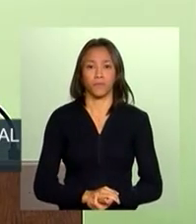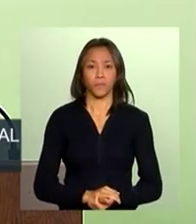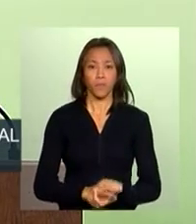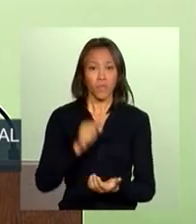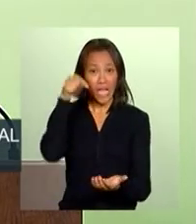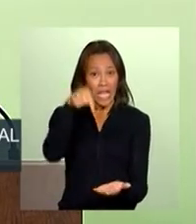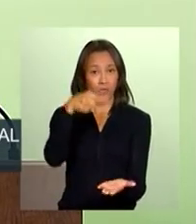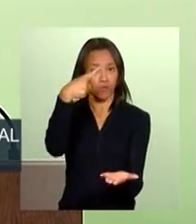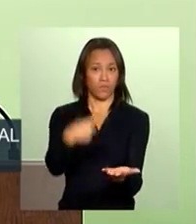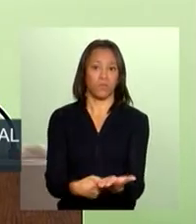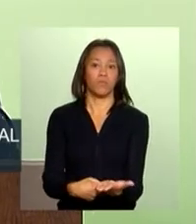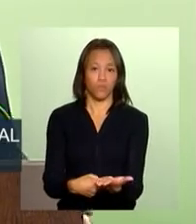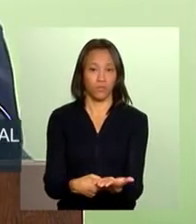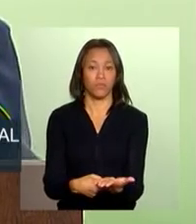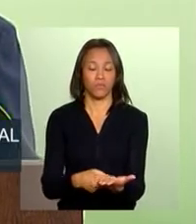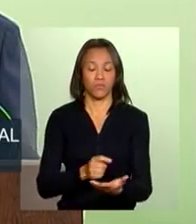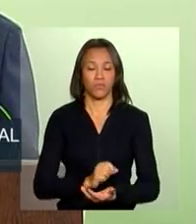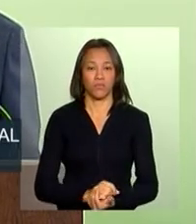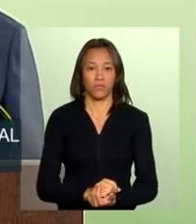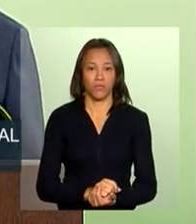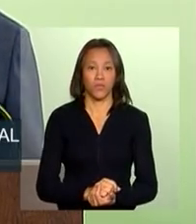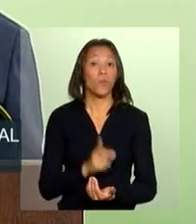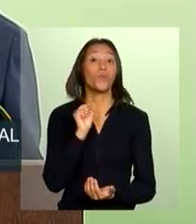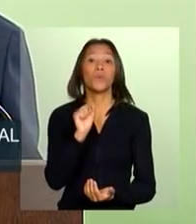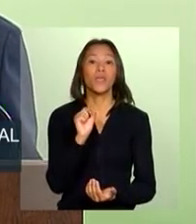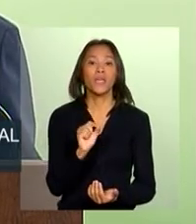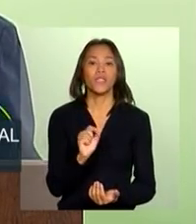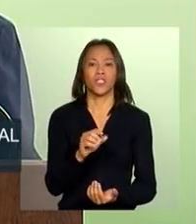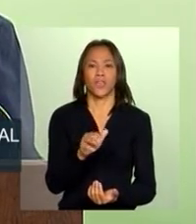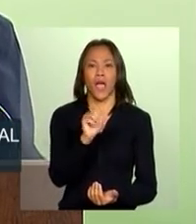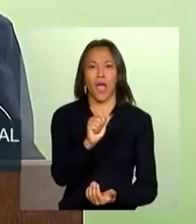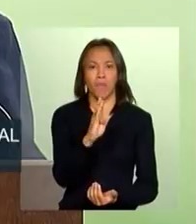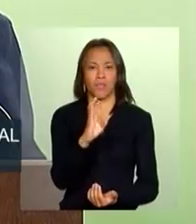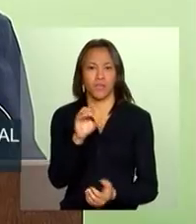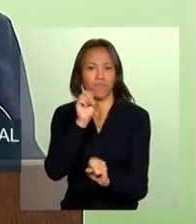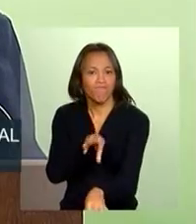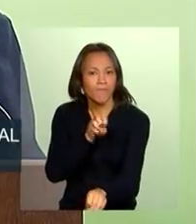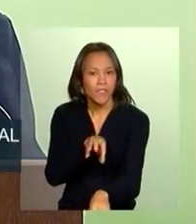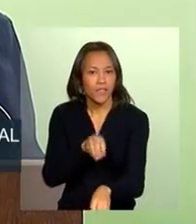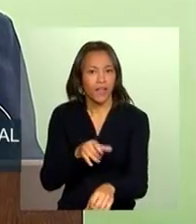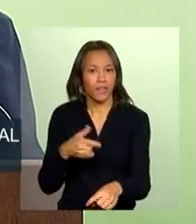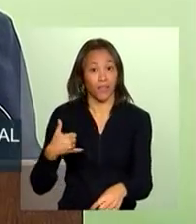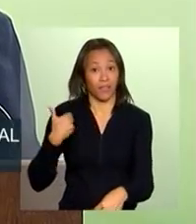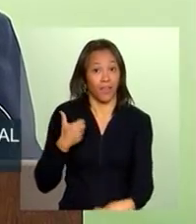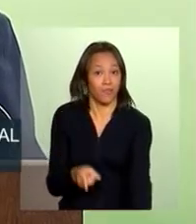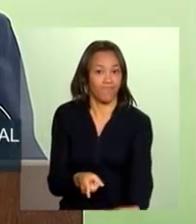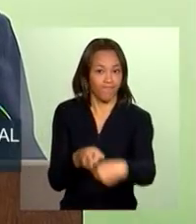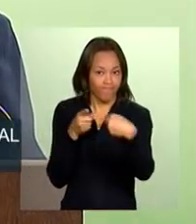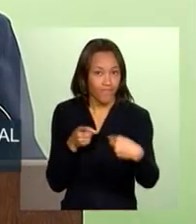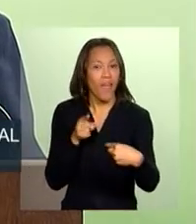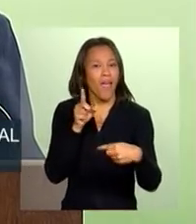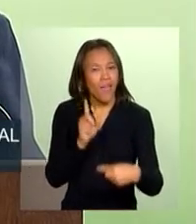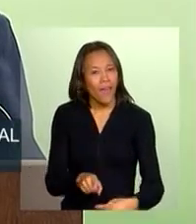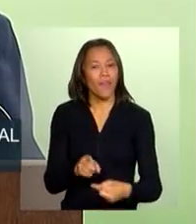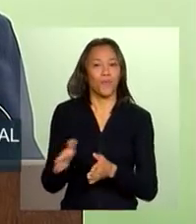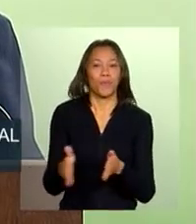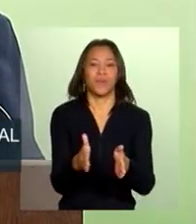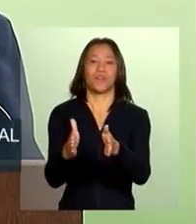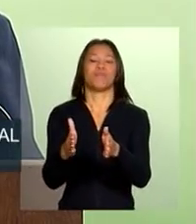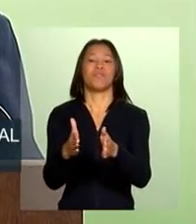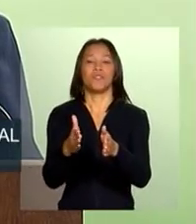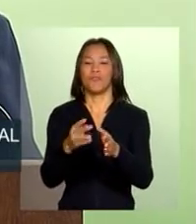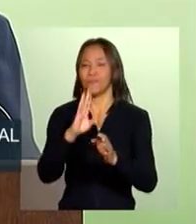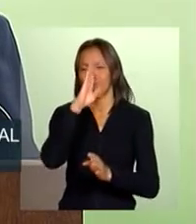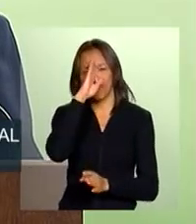o pacto pela alfabetização na idade certa é o caminho fundamental para